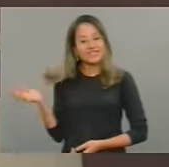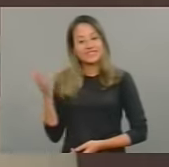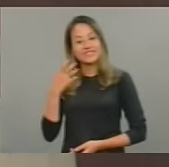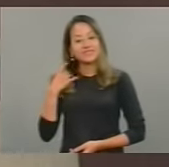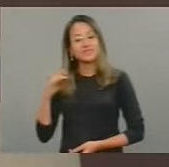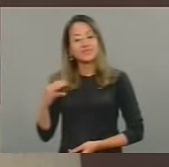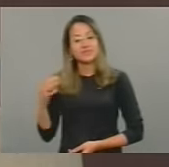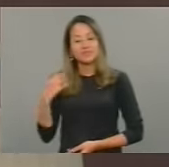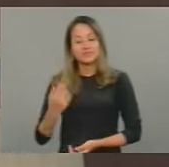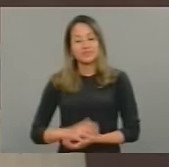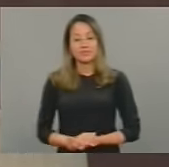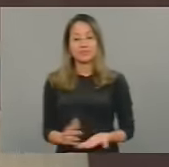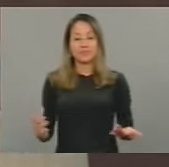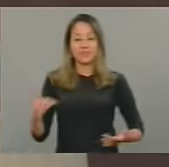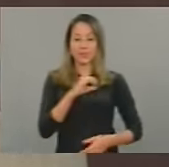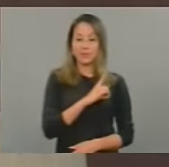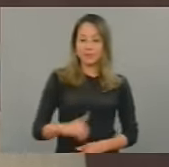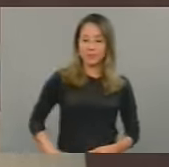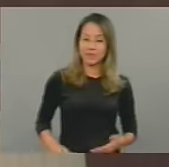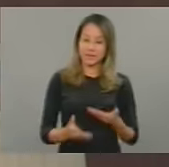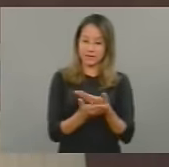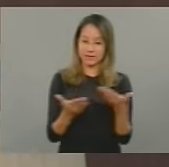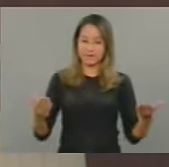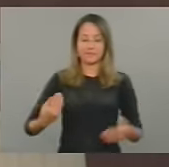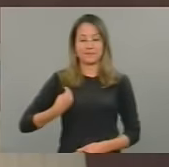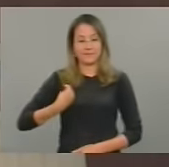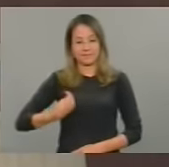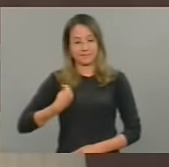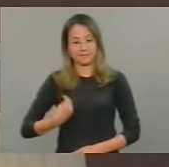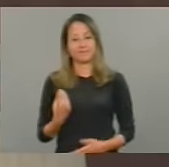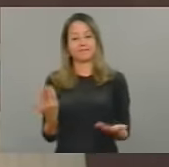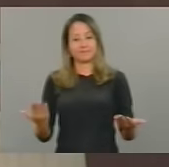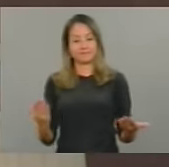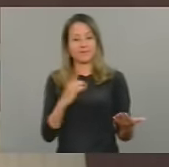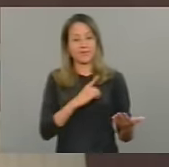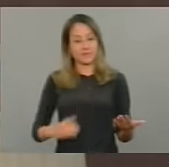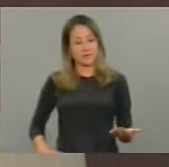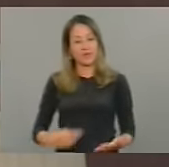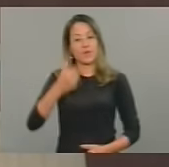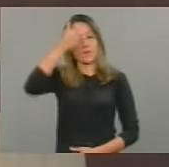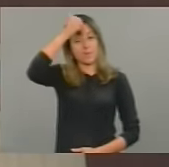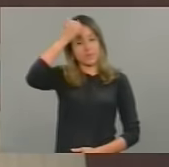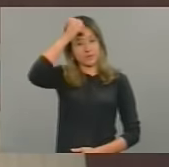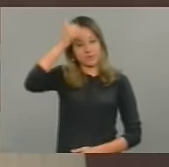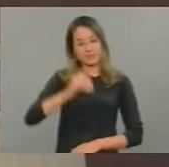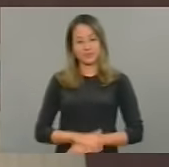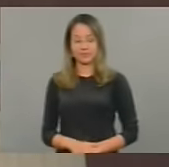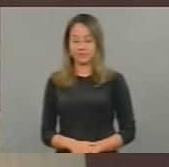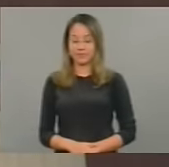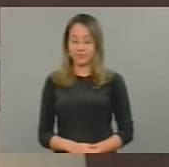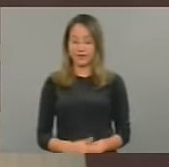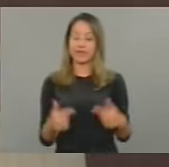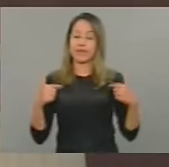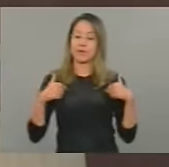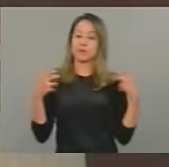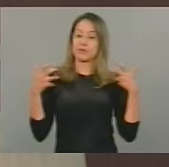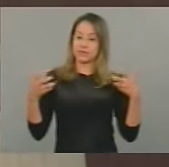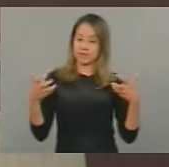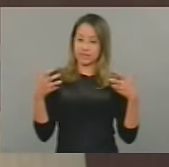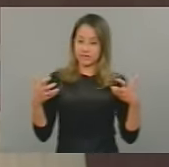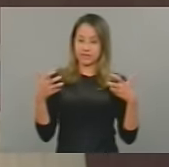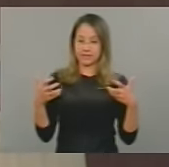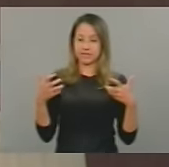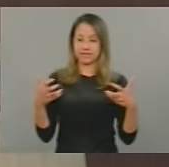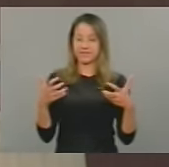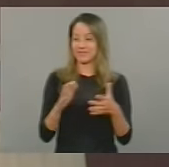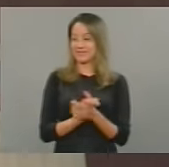Senhora deputada, senhores deputados, deputado Roberto Mesquita, que ora preside a sessão, eu queria dedicar o tempo